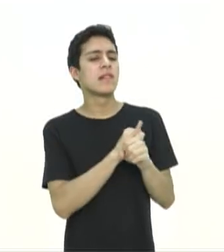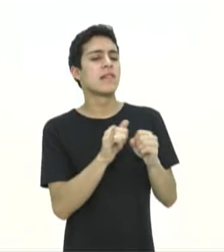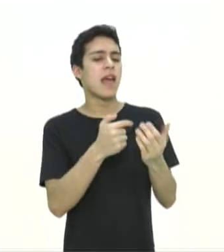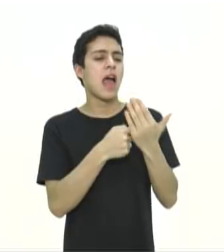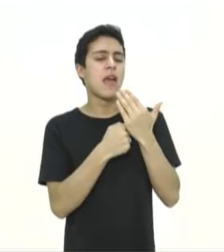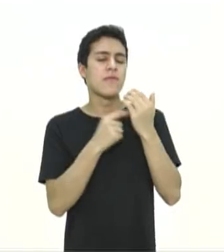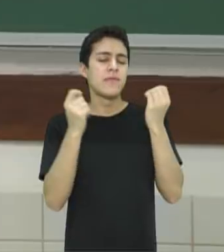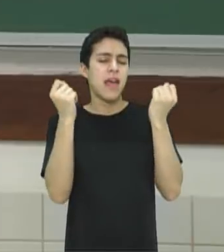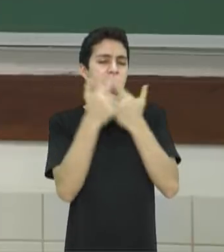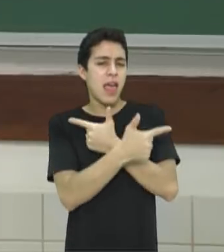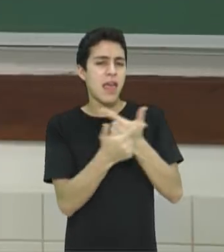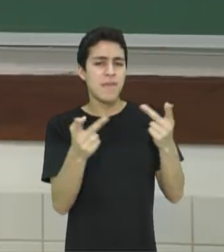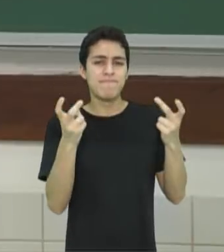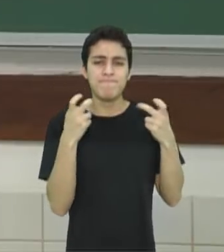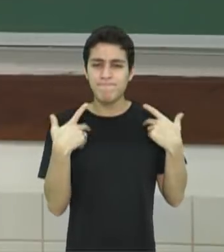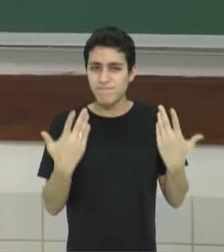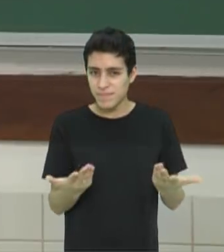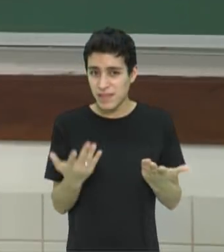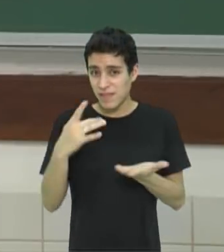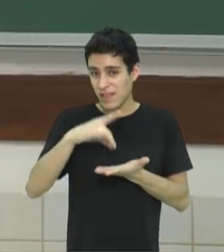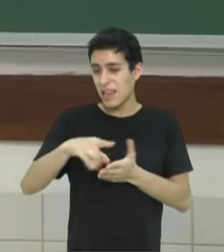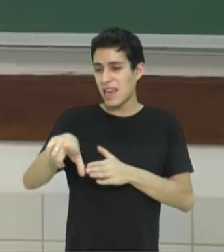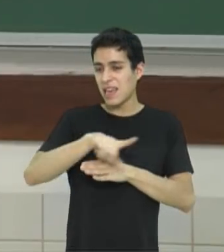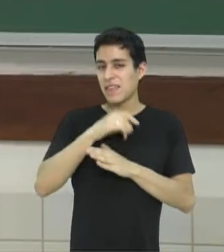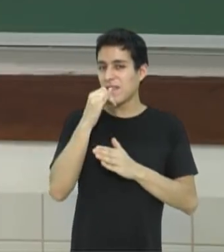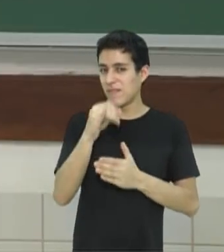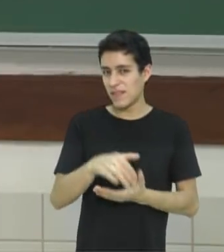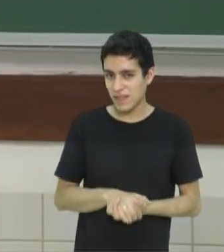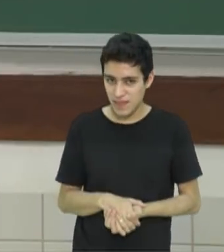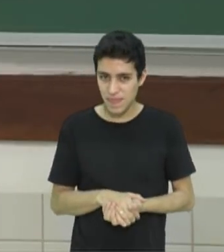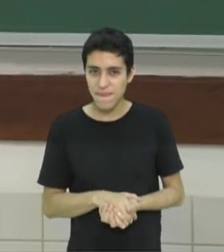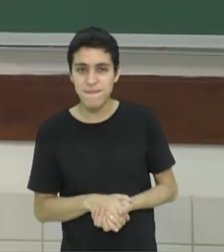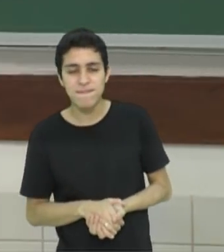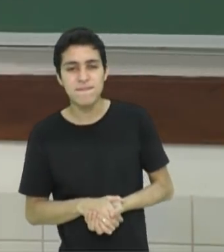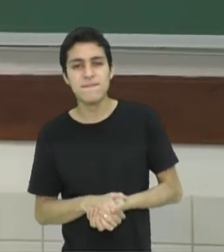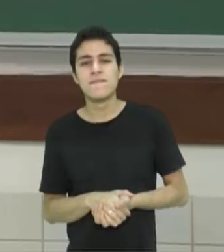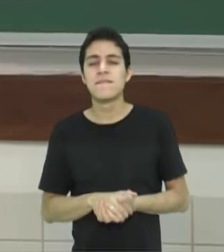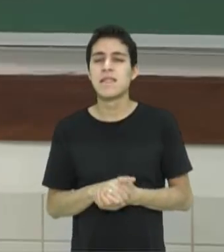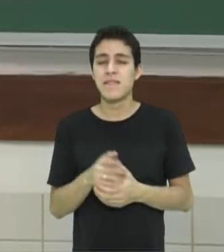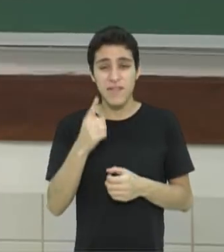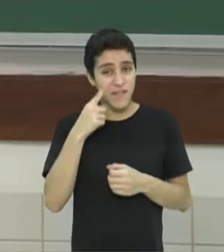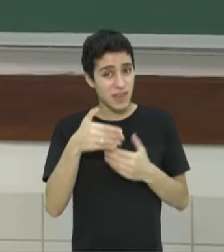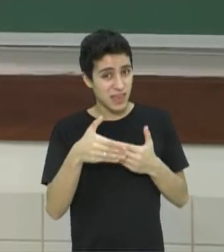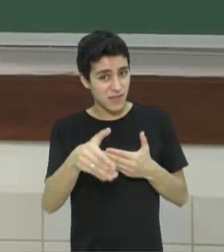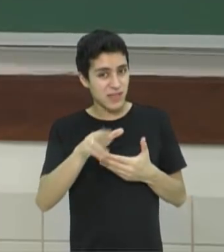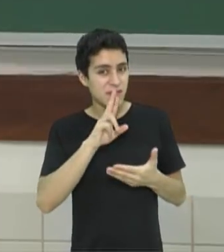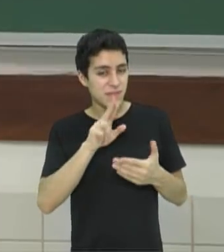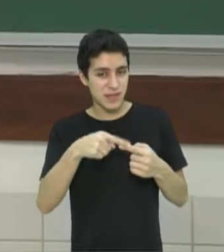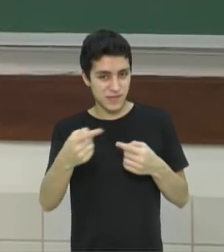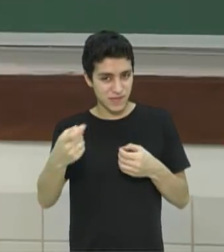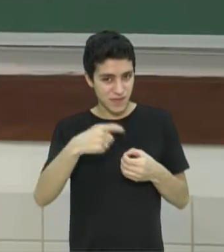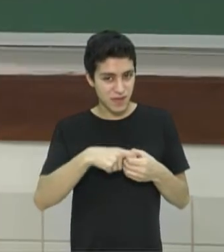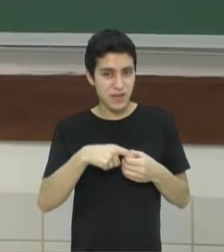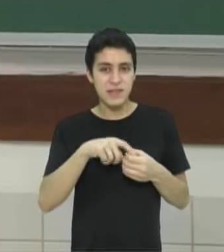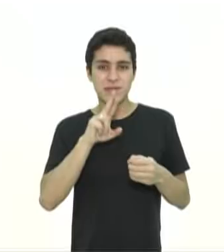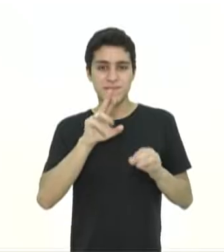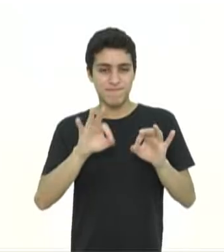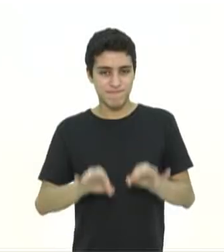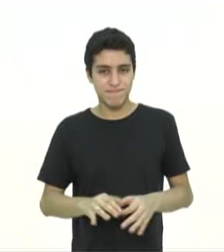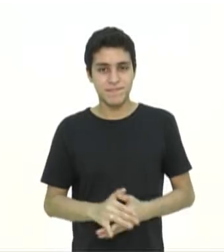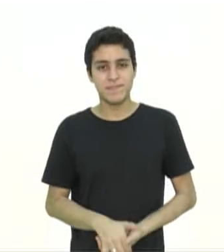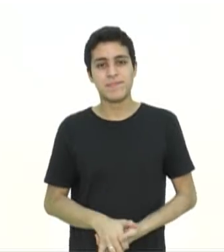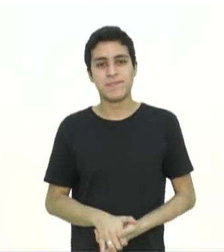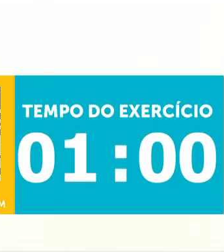humor? Na verdade, eu já falei. Eu vou esperar vocês responderem e já volto com a resposta.